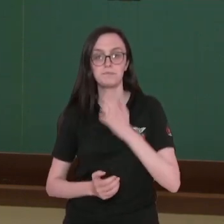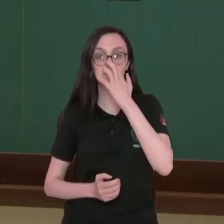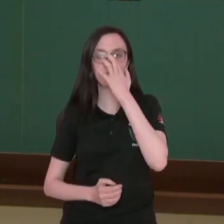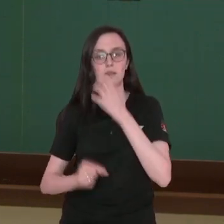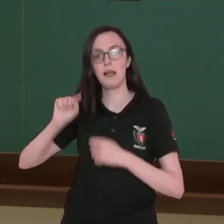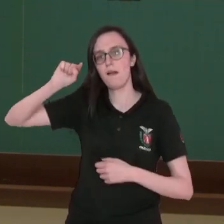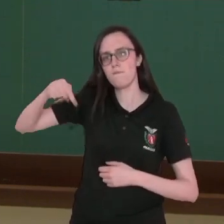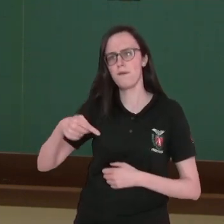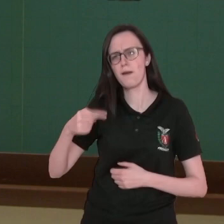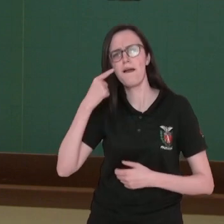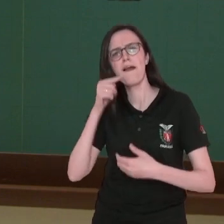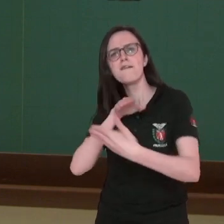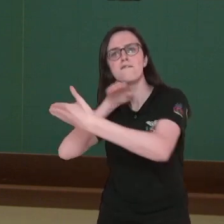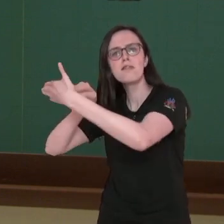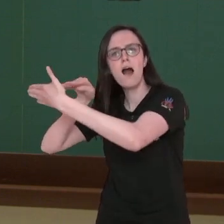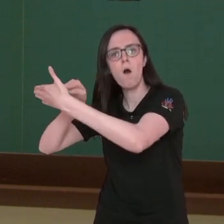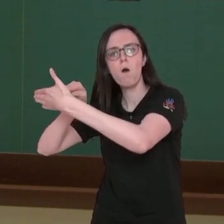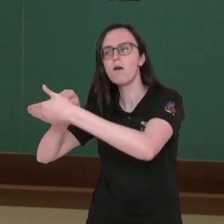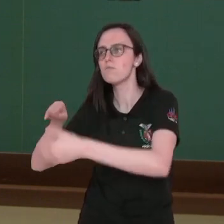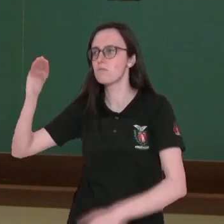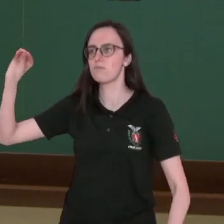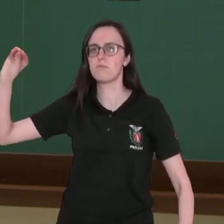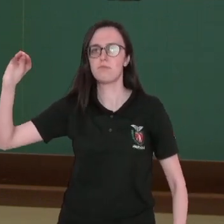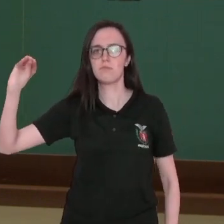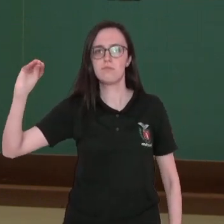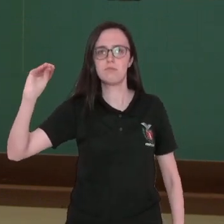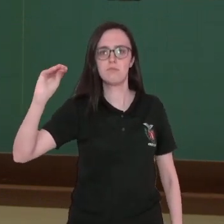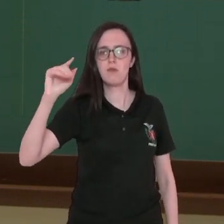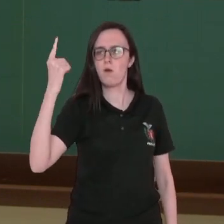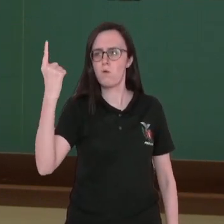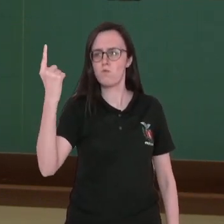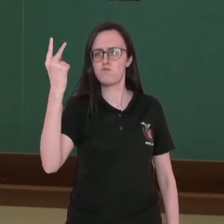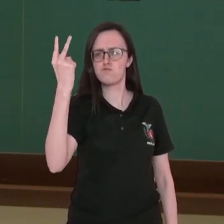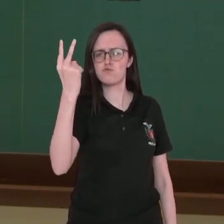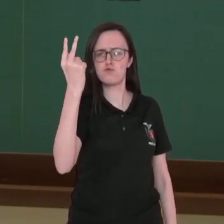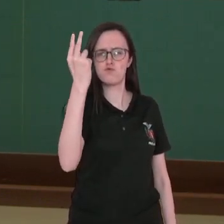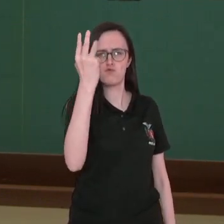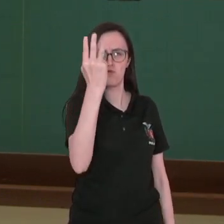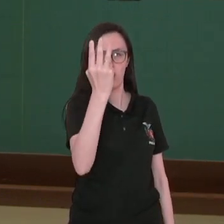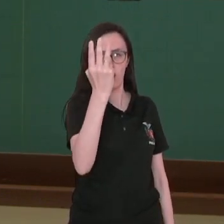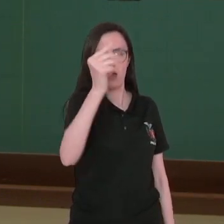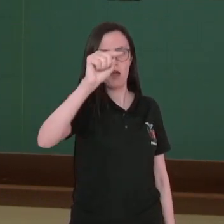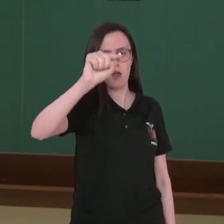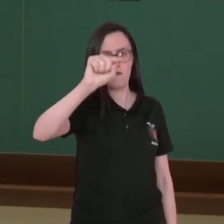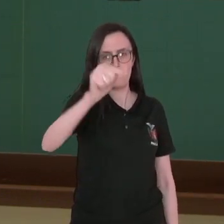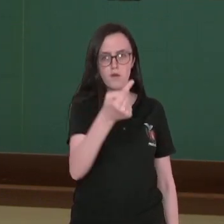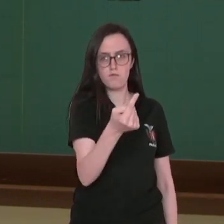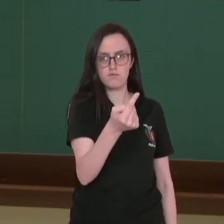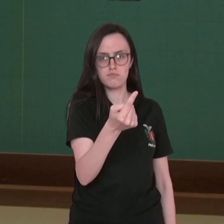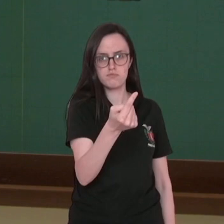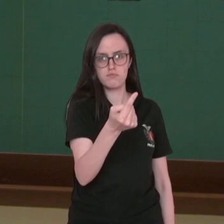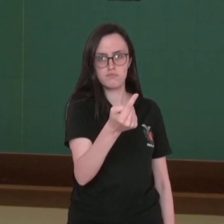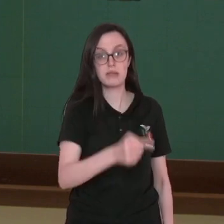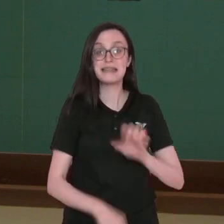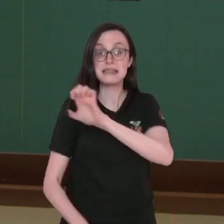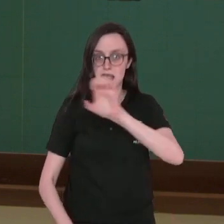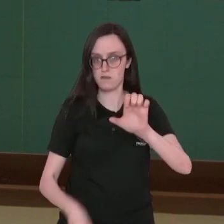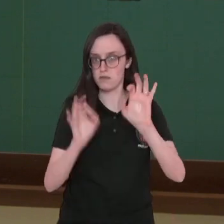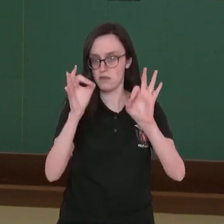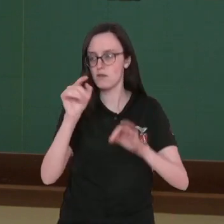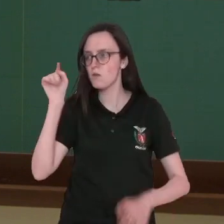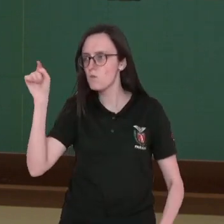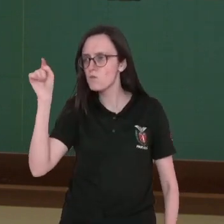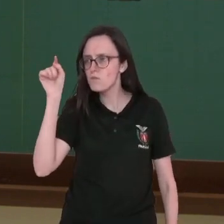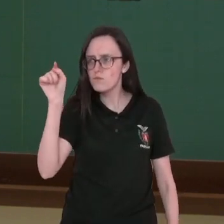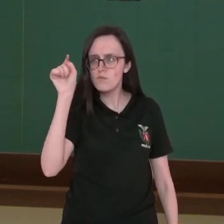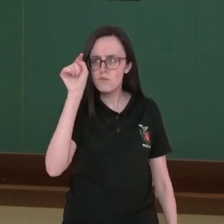está lá atrás, eu vou deslocar ela, tem que deslocar 1, 2, 3 casas para a esquerda. Eu